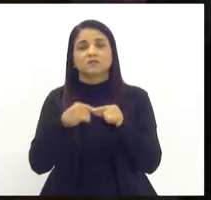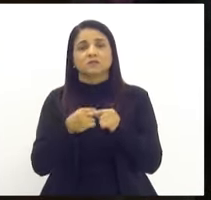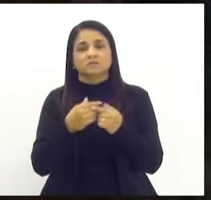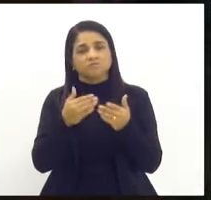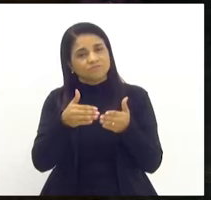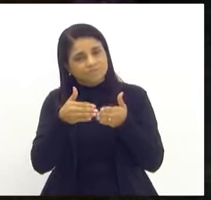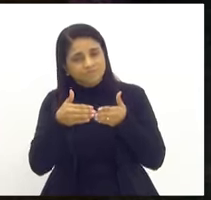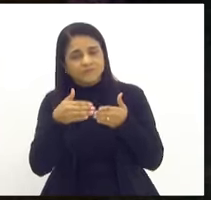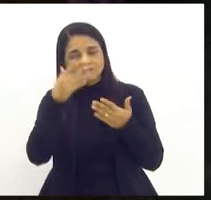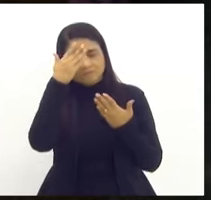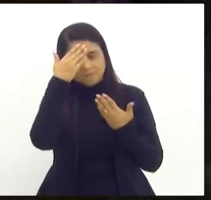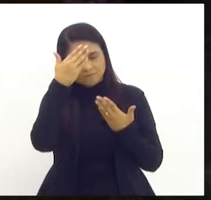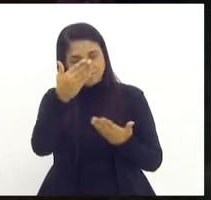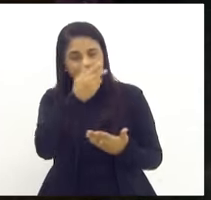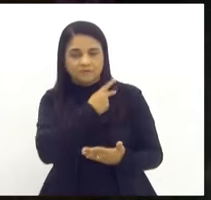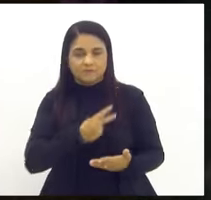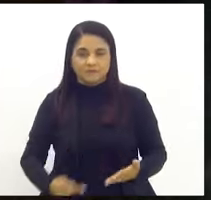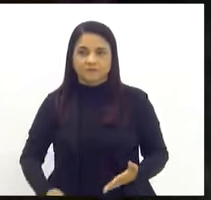prazo Obrigada